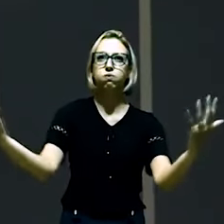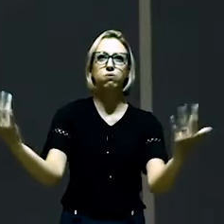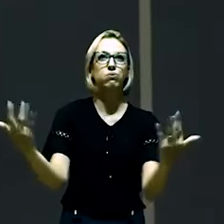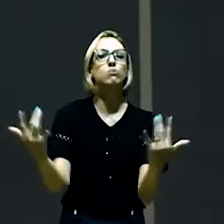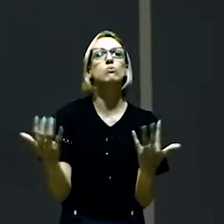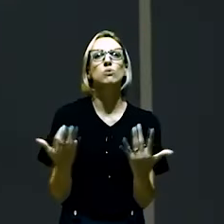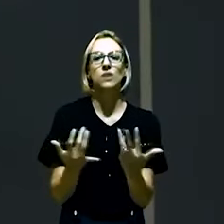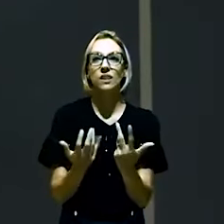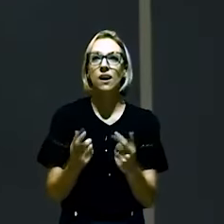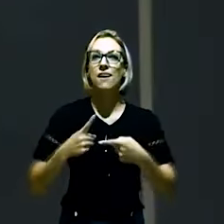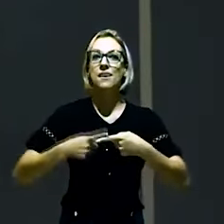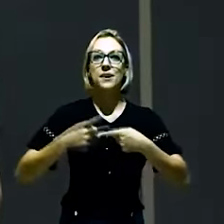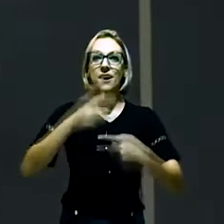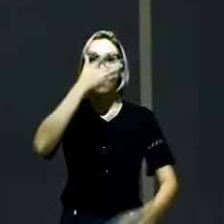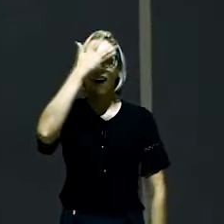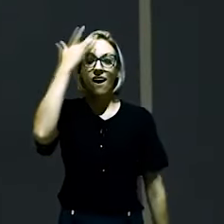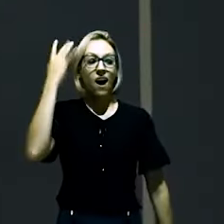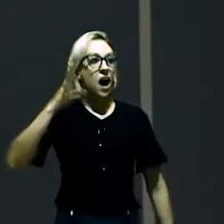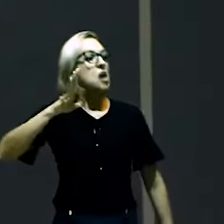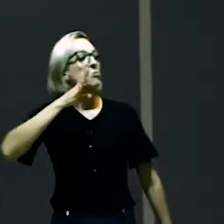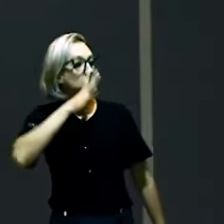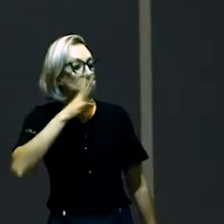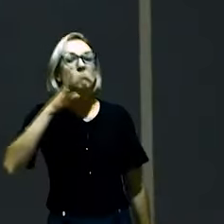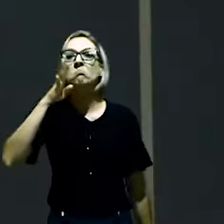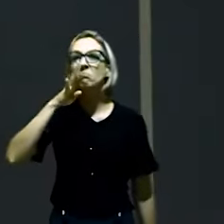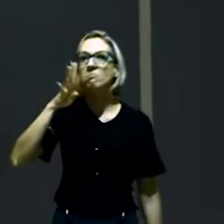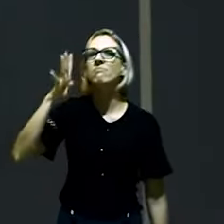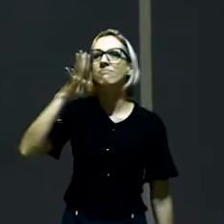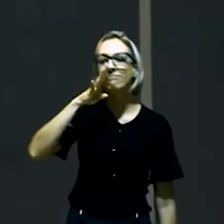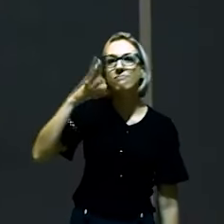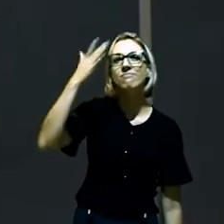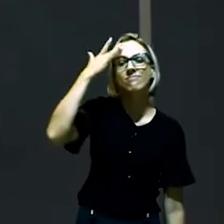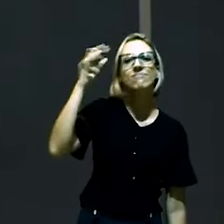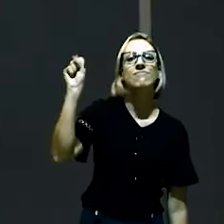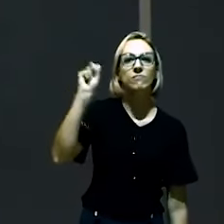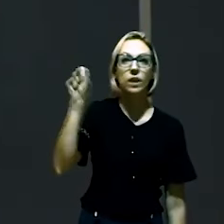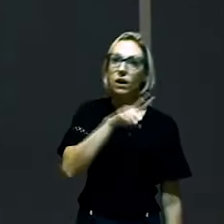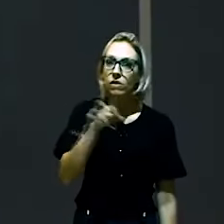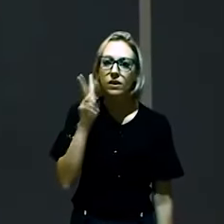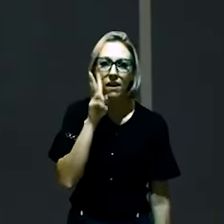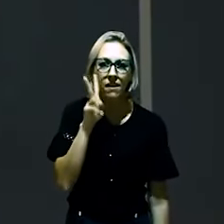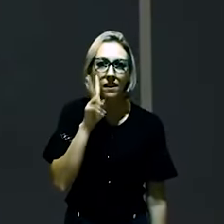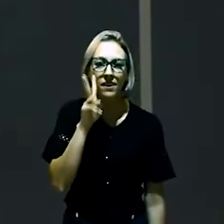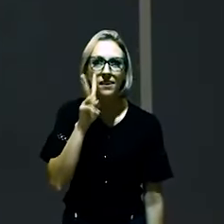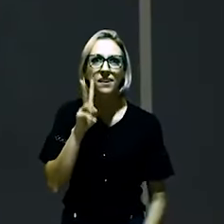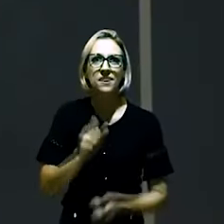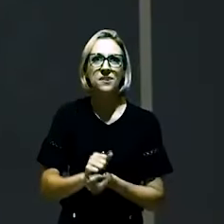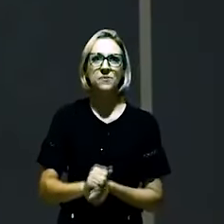Tamanha era a admiração que tinham por esse homem. Vocês se lembram e recordam da rainha de Sabá?